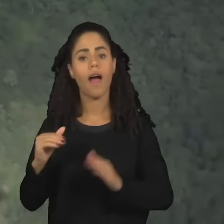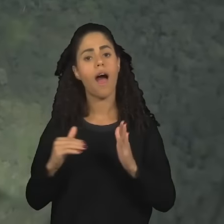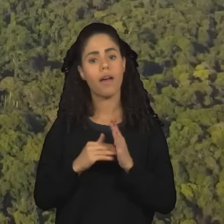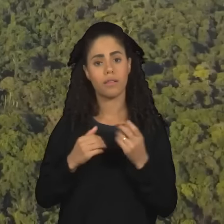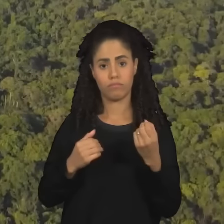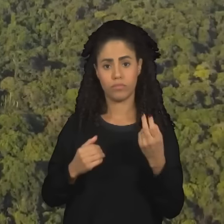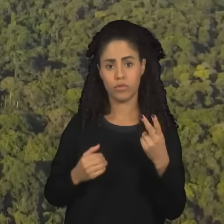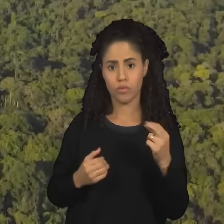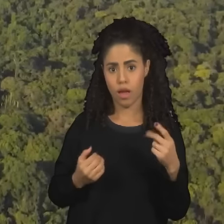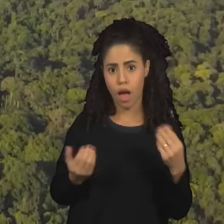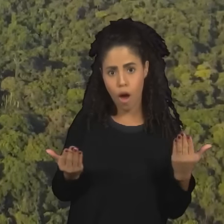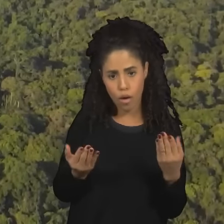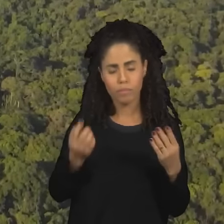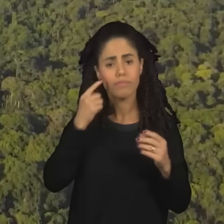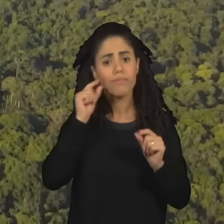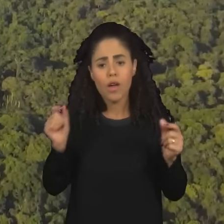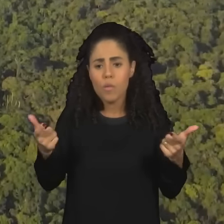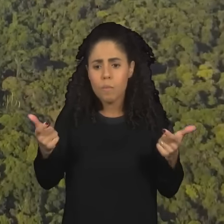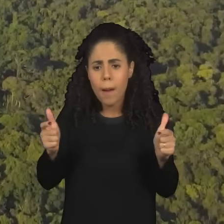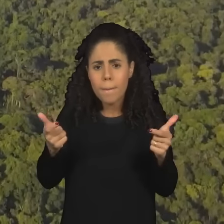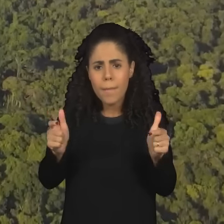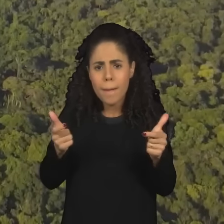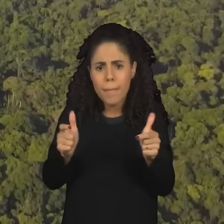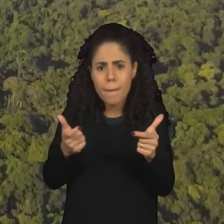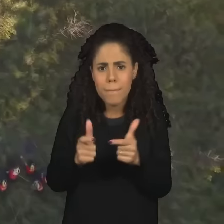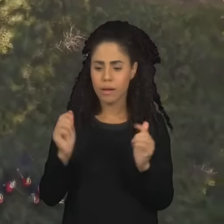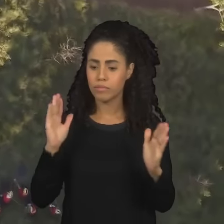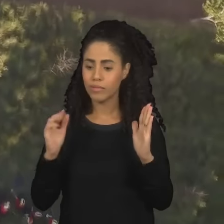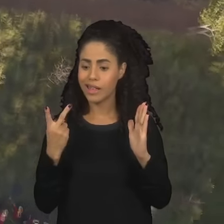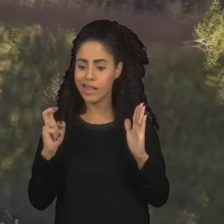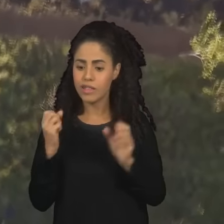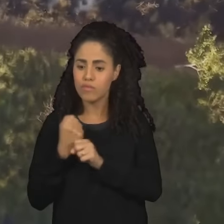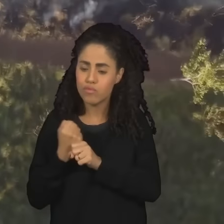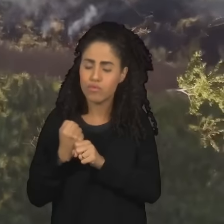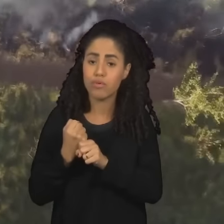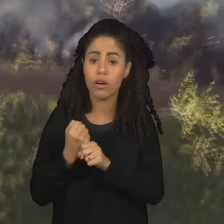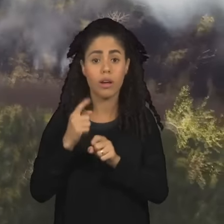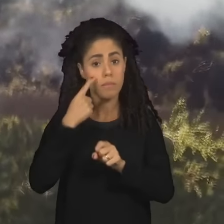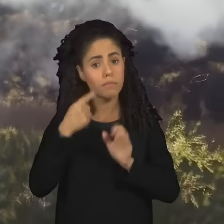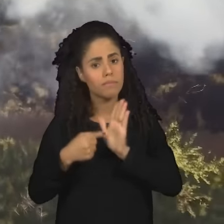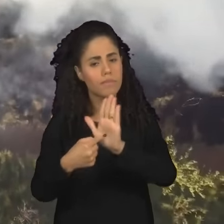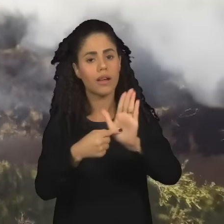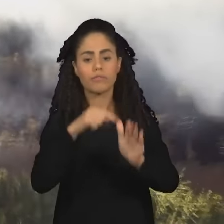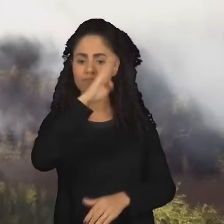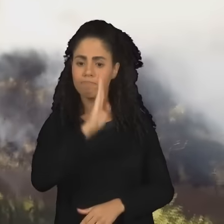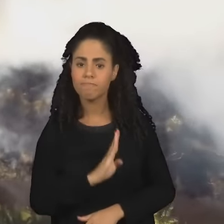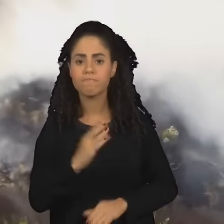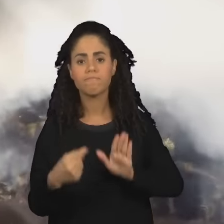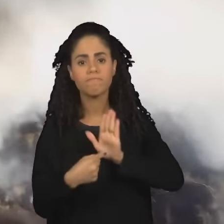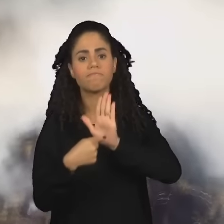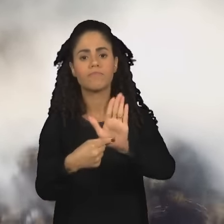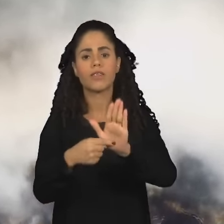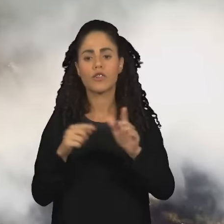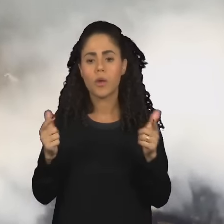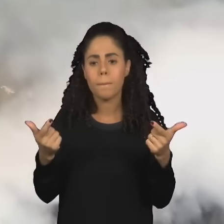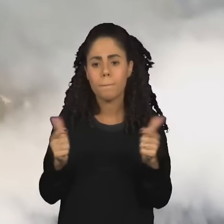ano. É a maior queda dos últimos 15 anos. O Brasil registrou também uma diminuição